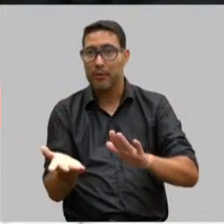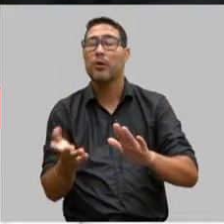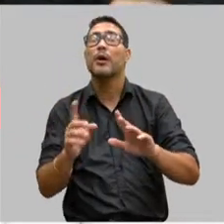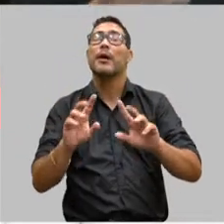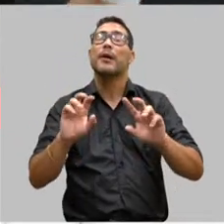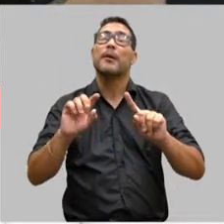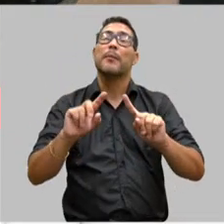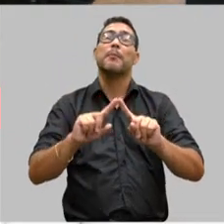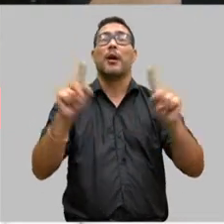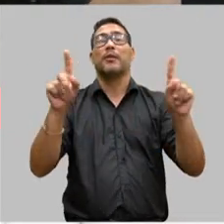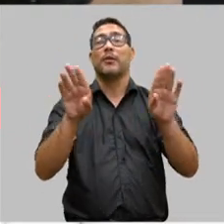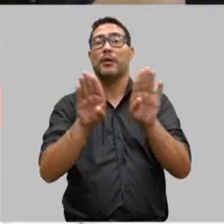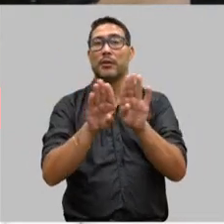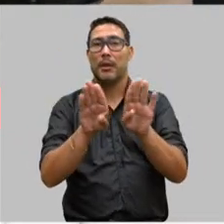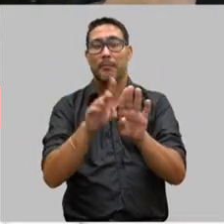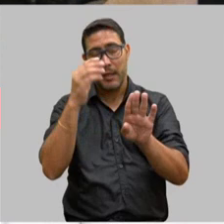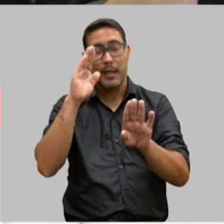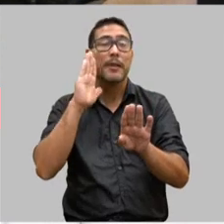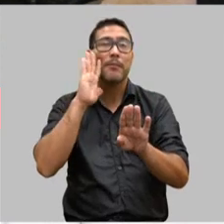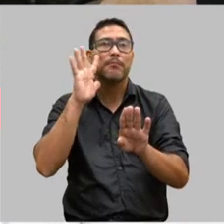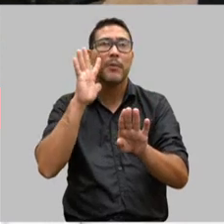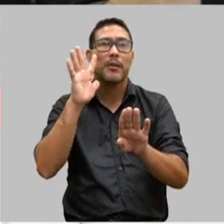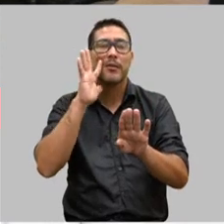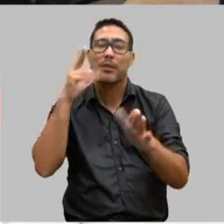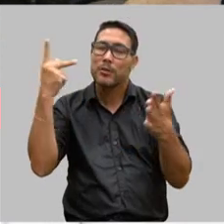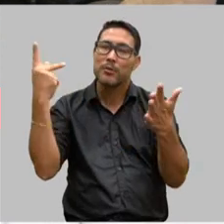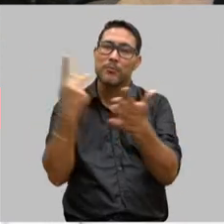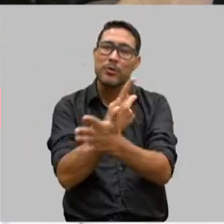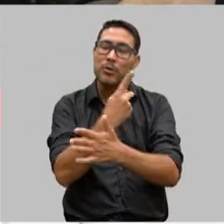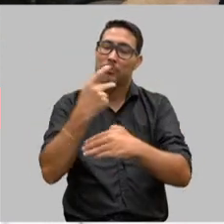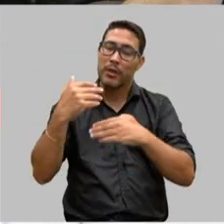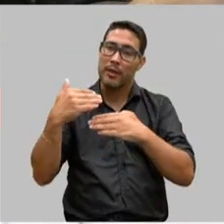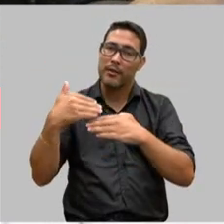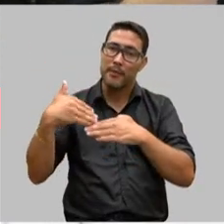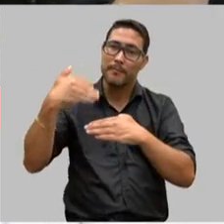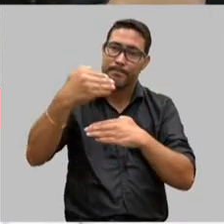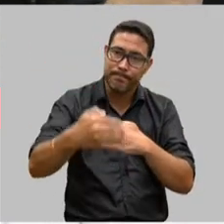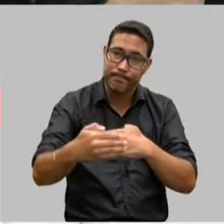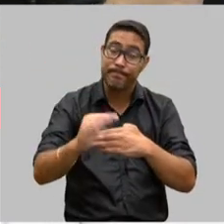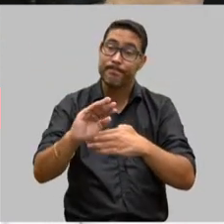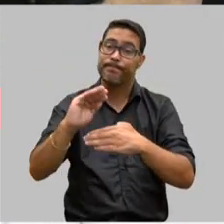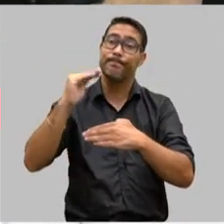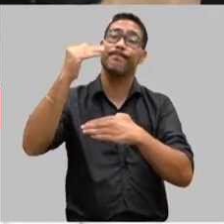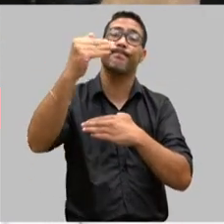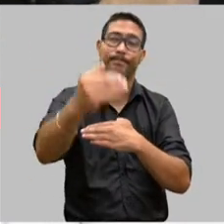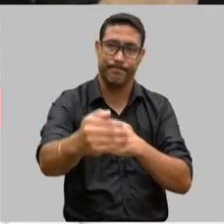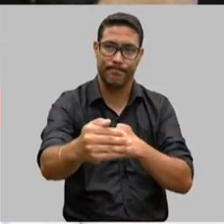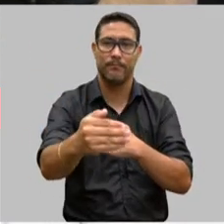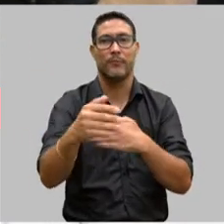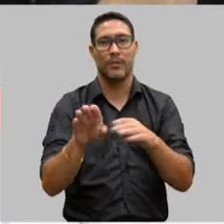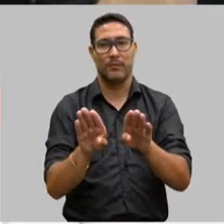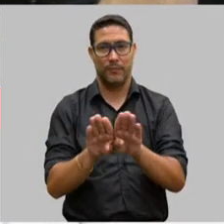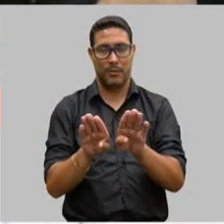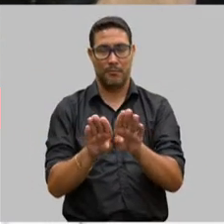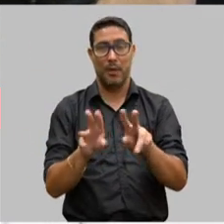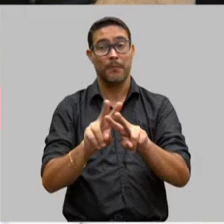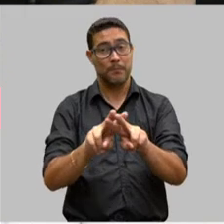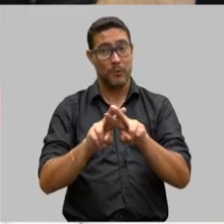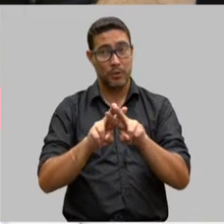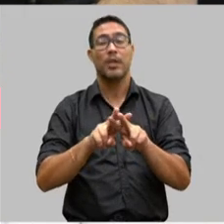mitigação, mas também pensando a médio e longo prazo. E aqui eu acho que cabe uma reflexão